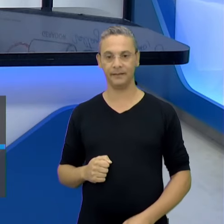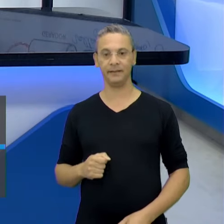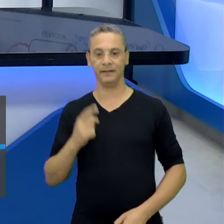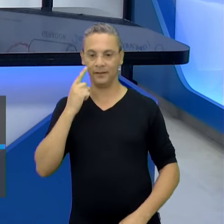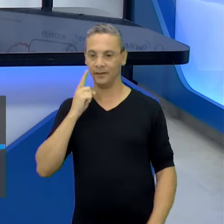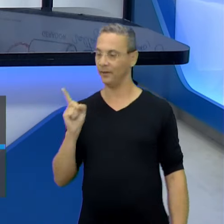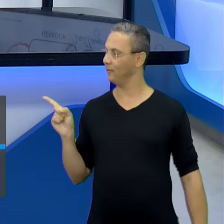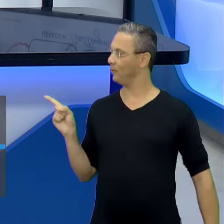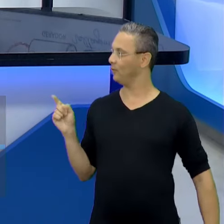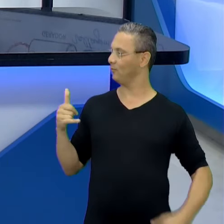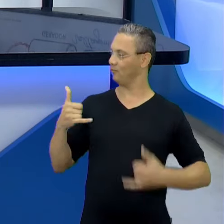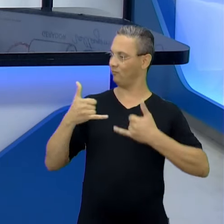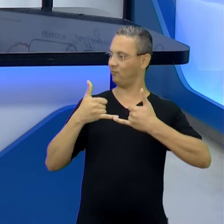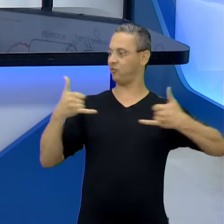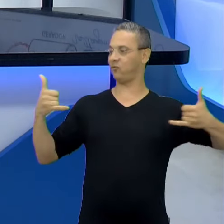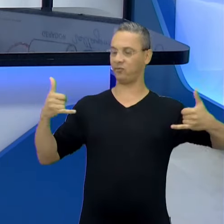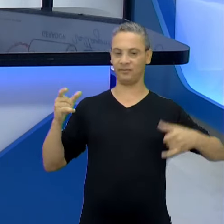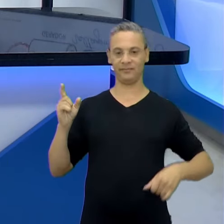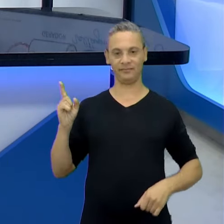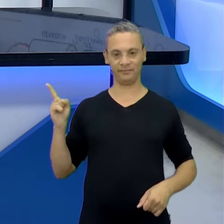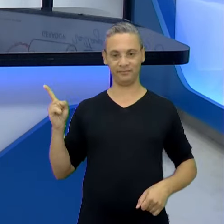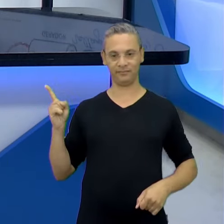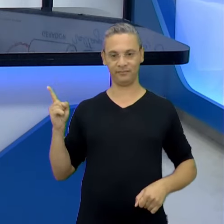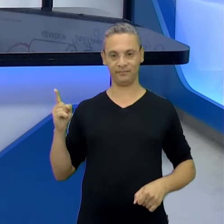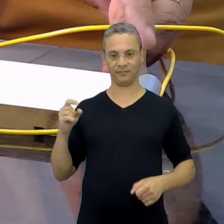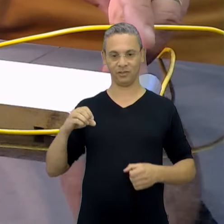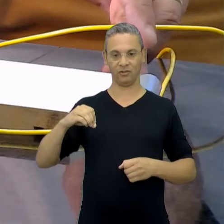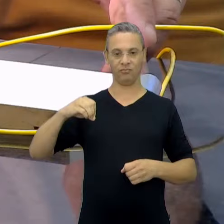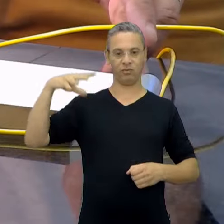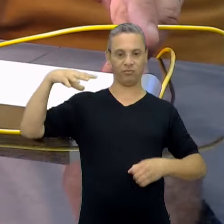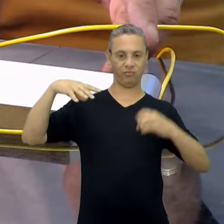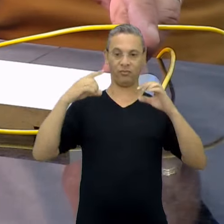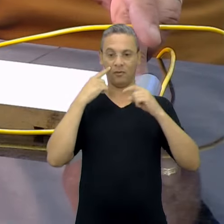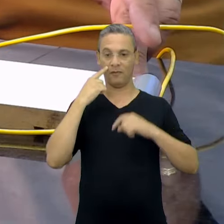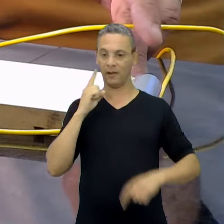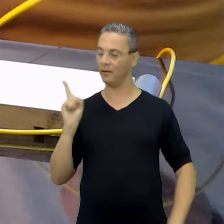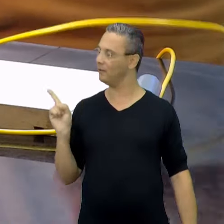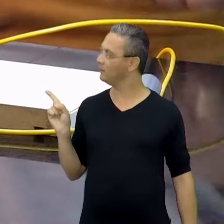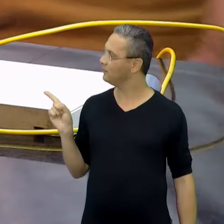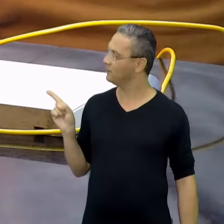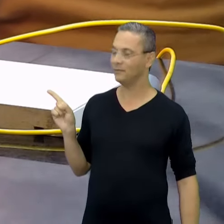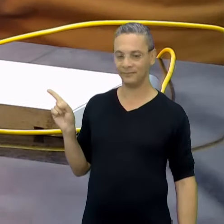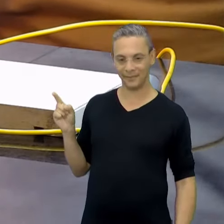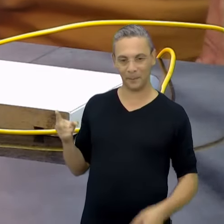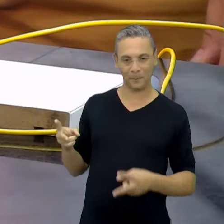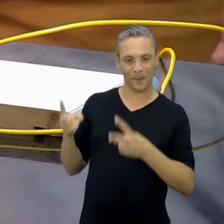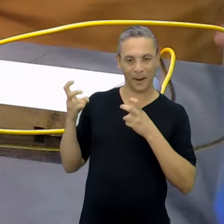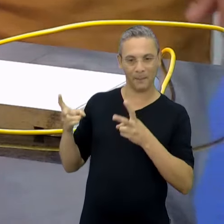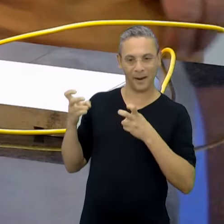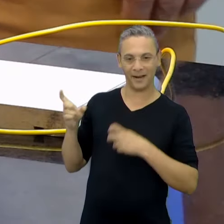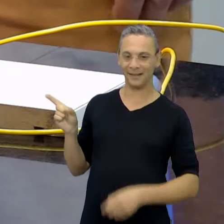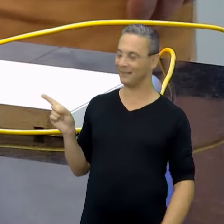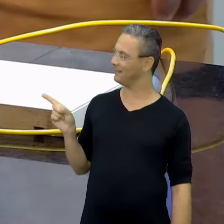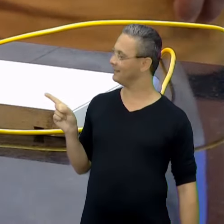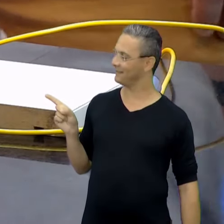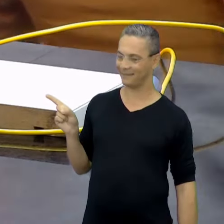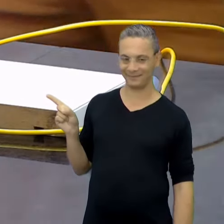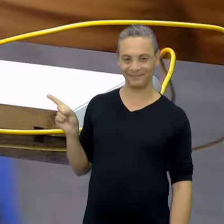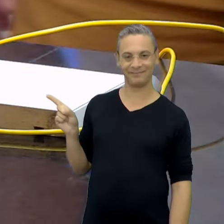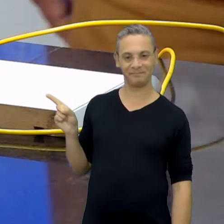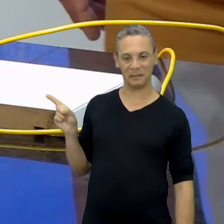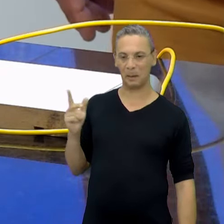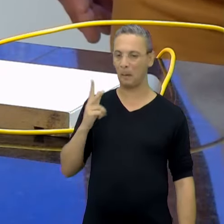corrente elétrica estabelecida. Não sei se vai estourar aí, vai dar para a gente perceber. Ó. Ah, deu para perceber. Ó.